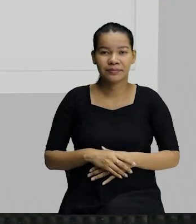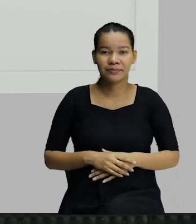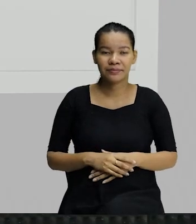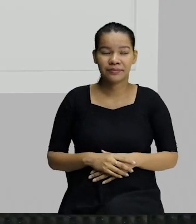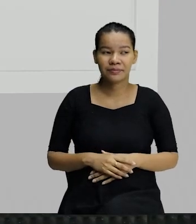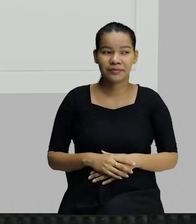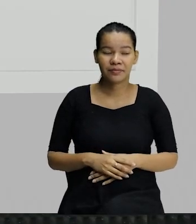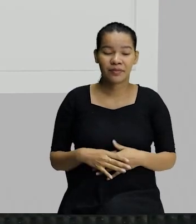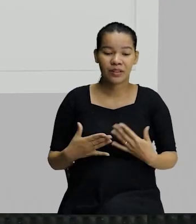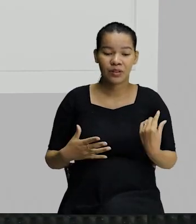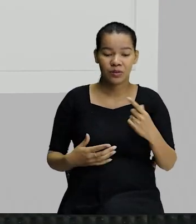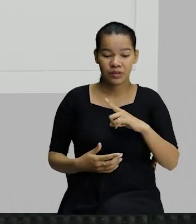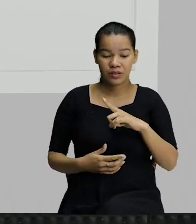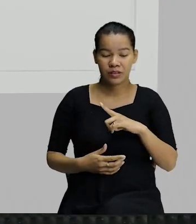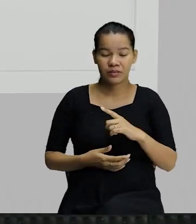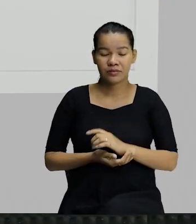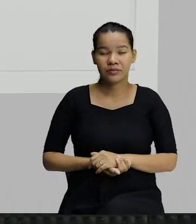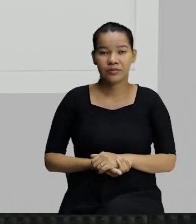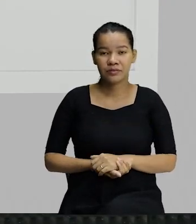Então eu tenho